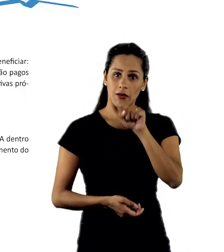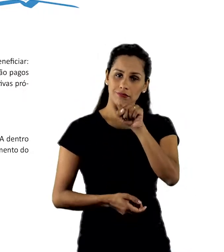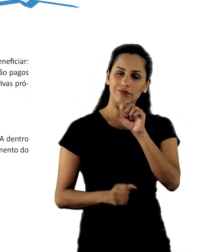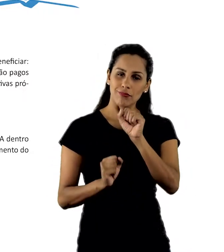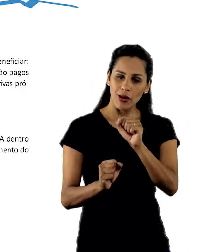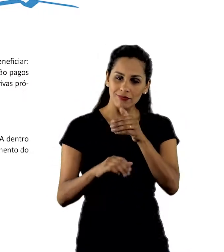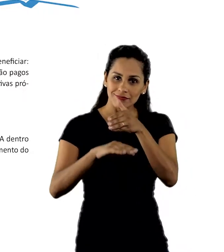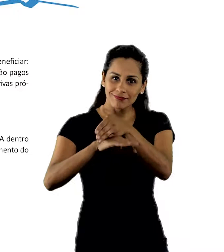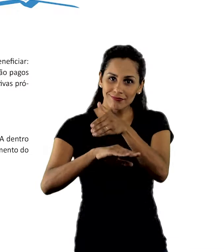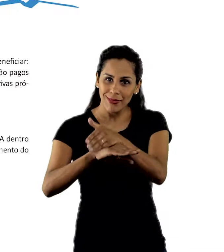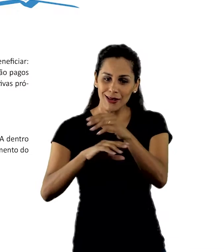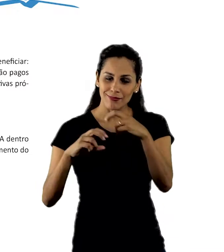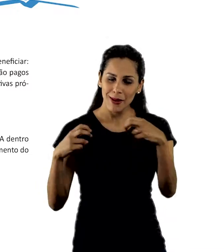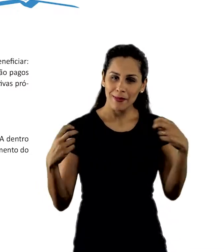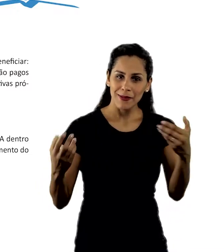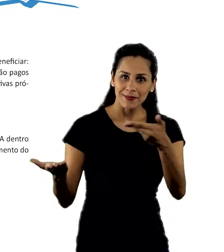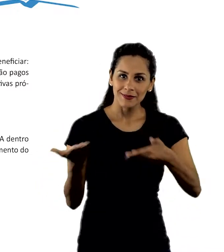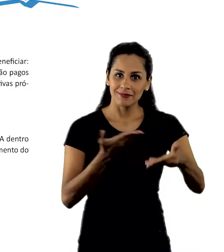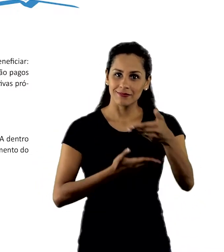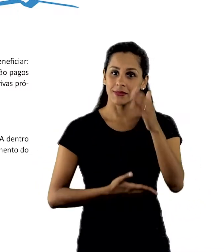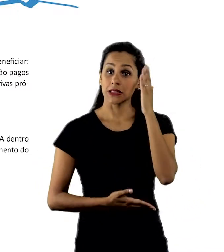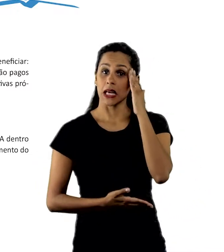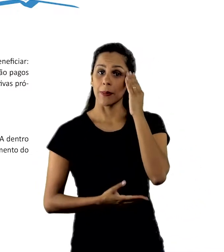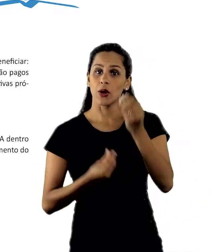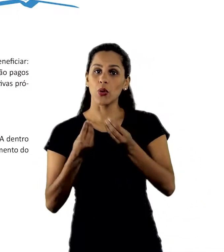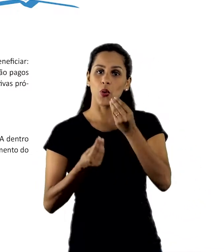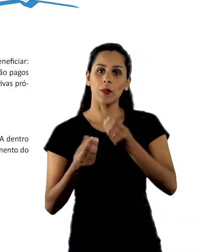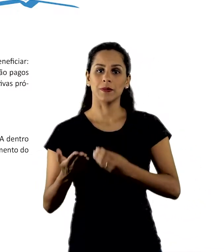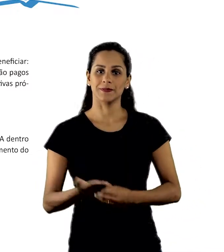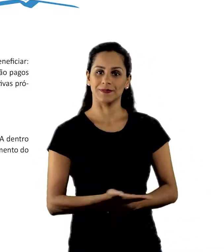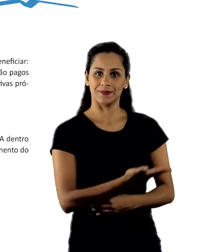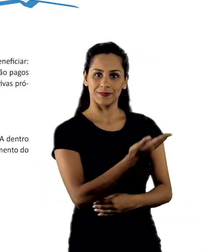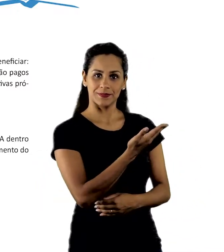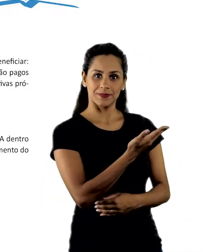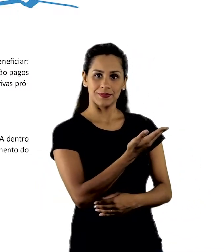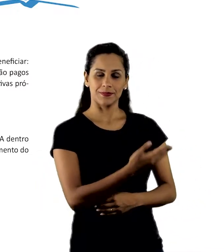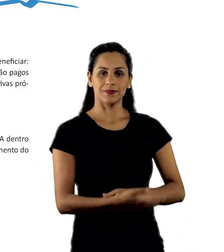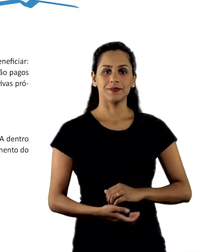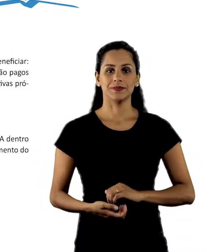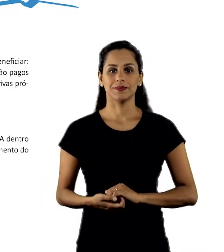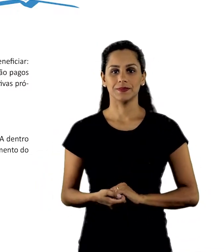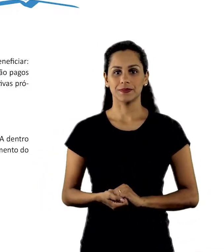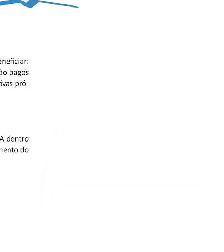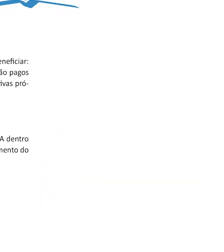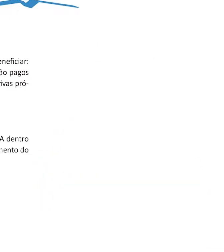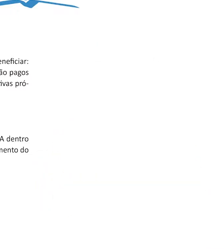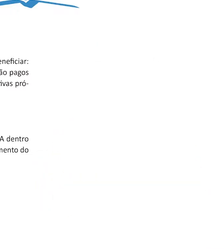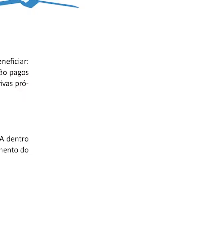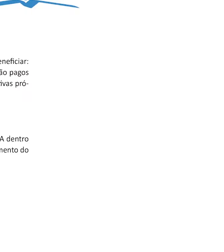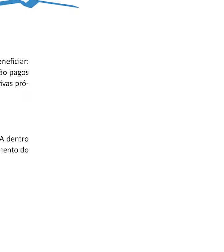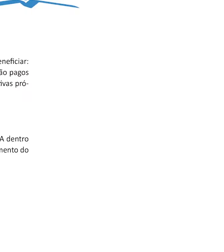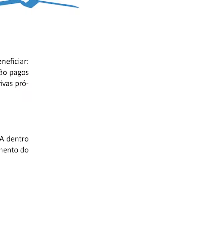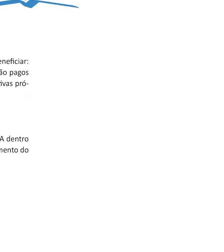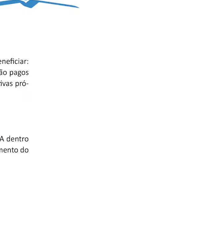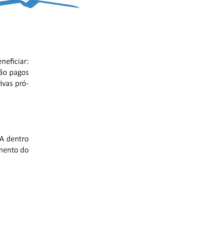faça parte dessa roda saiba mais em http dois pontos barra barra